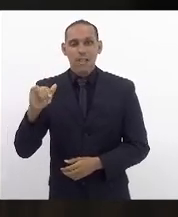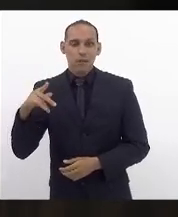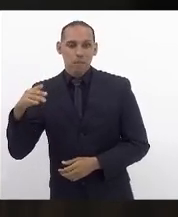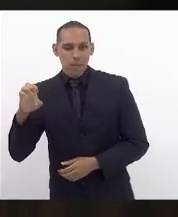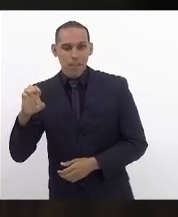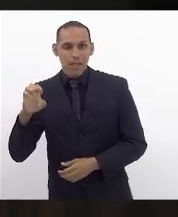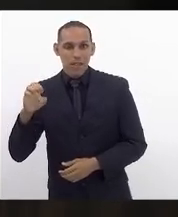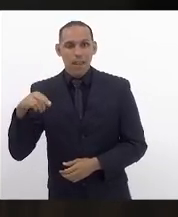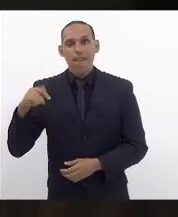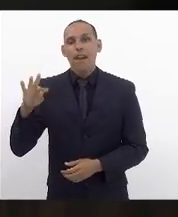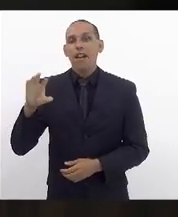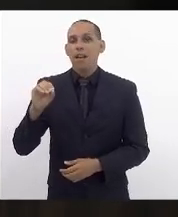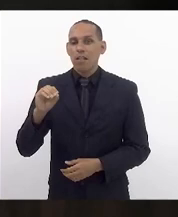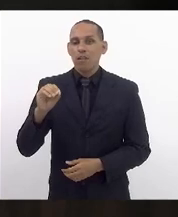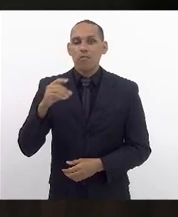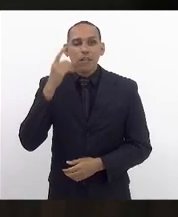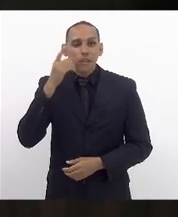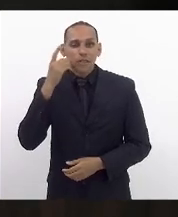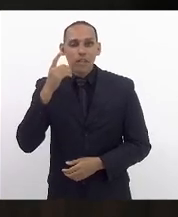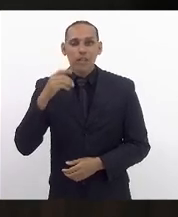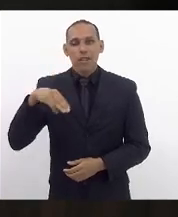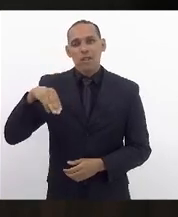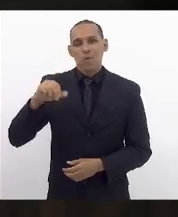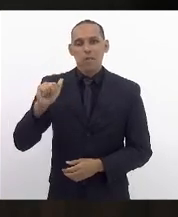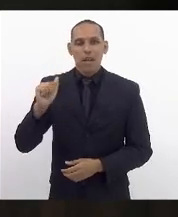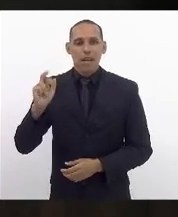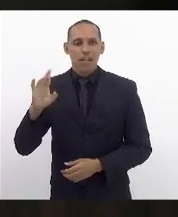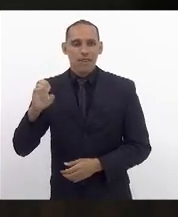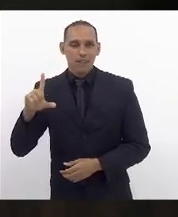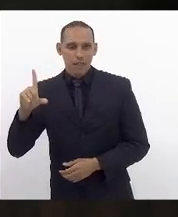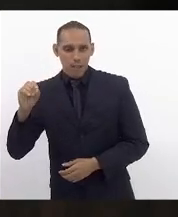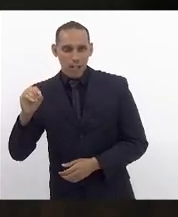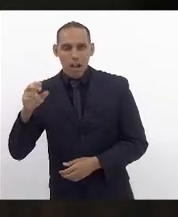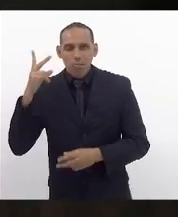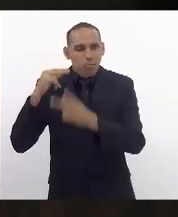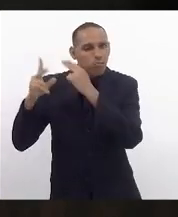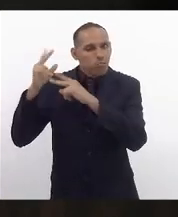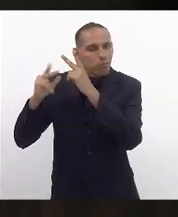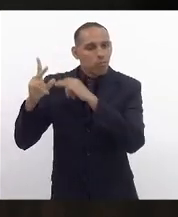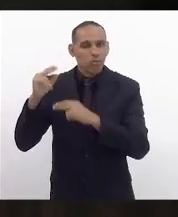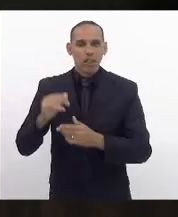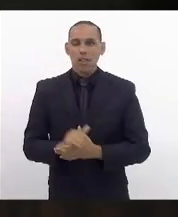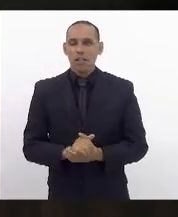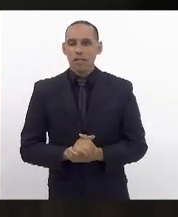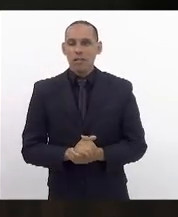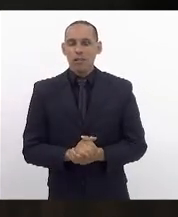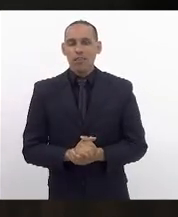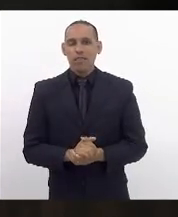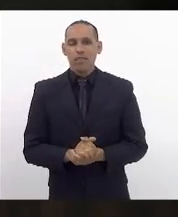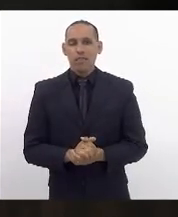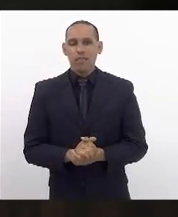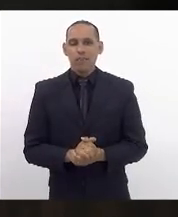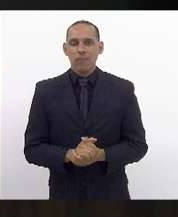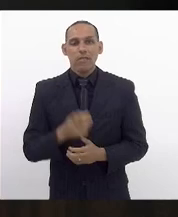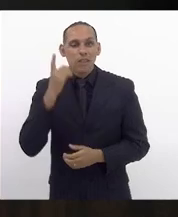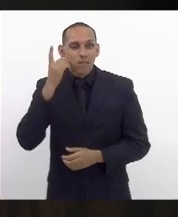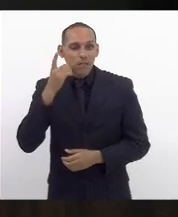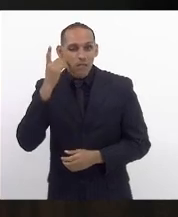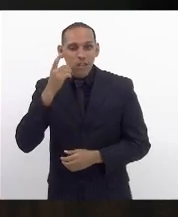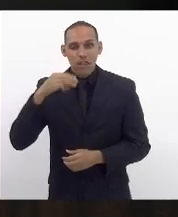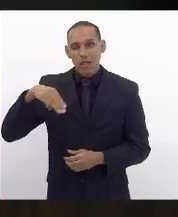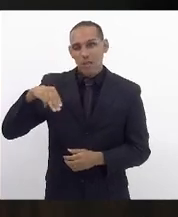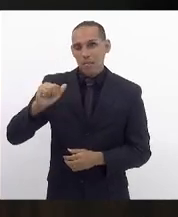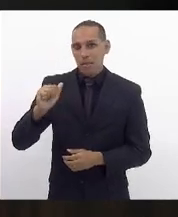Felipe Neto. Deputado Marcelo Cabeleireiro. Deputado Marcelo Cabeleireiro. Deputado